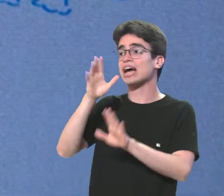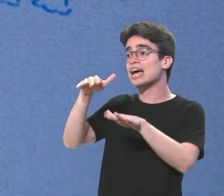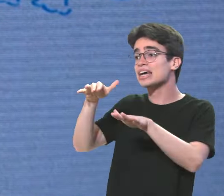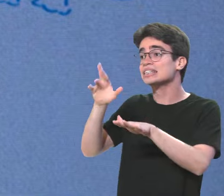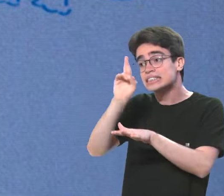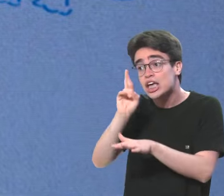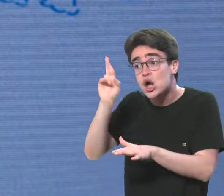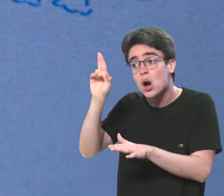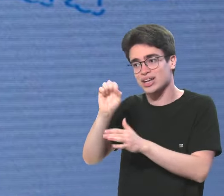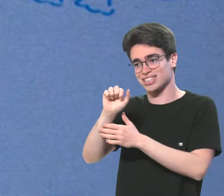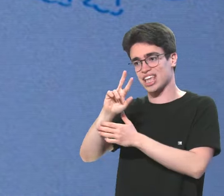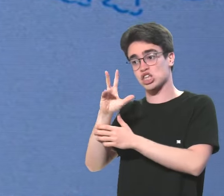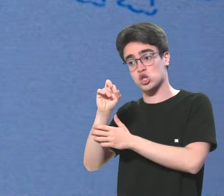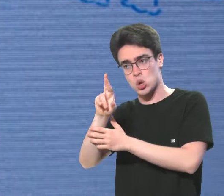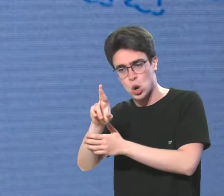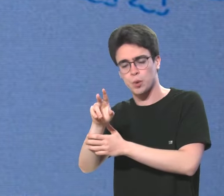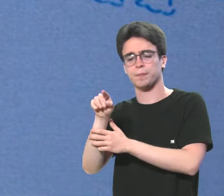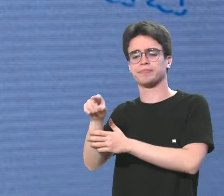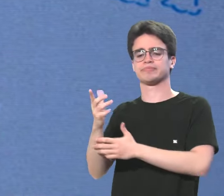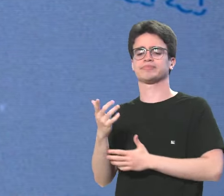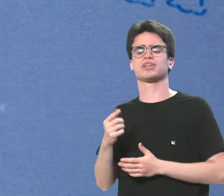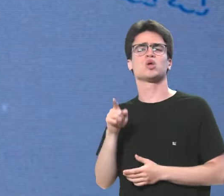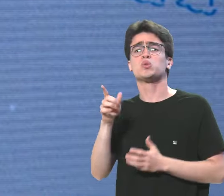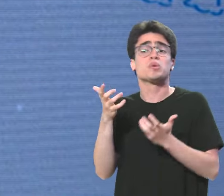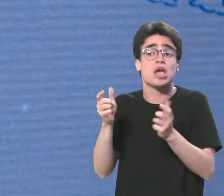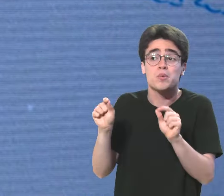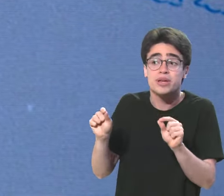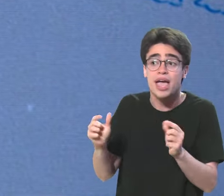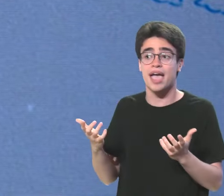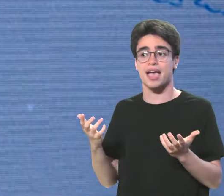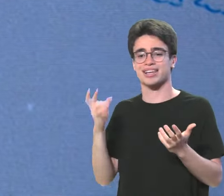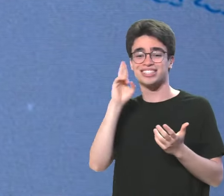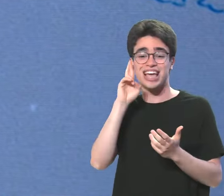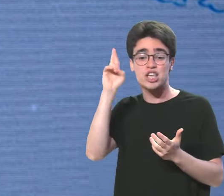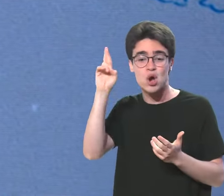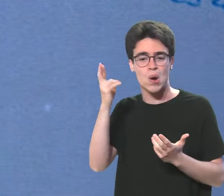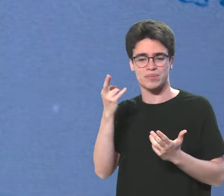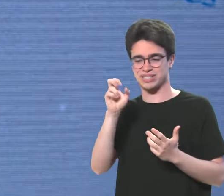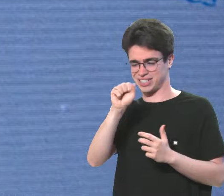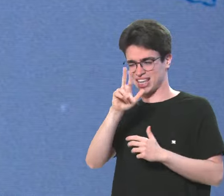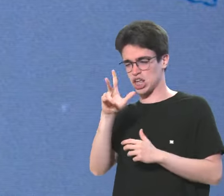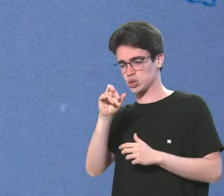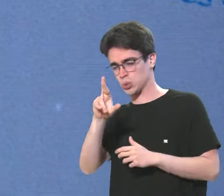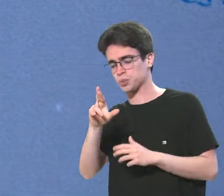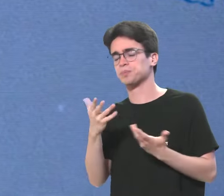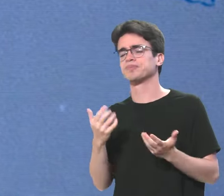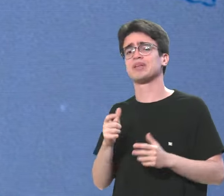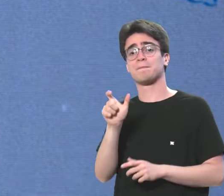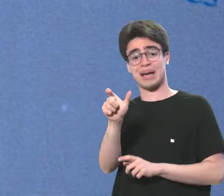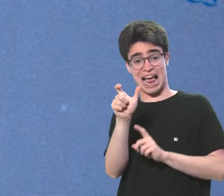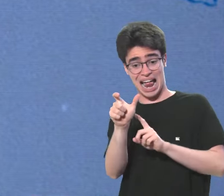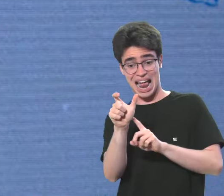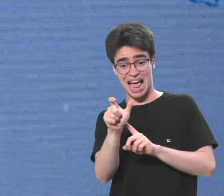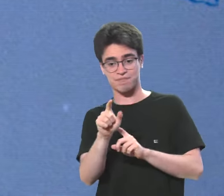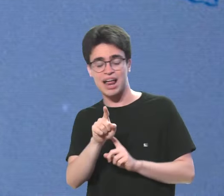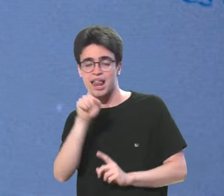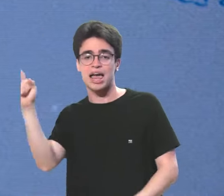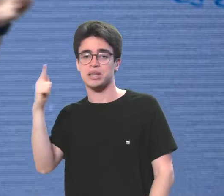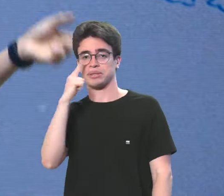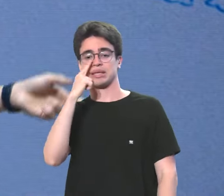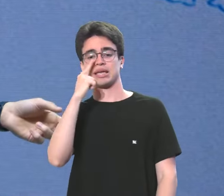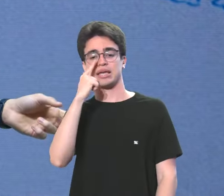então eh ah o que o senhor quer por exemplo isso Só que essa palavra senhor no grego